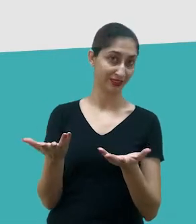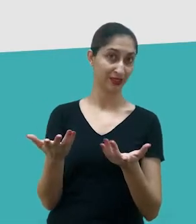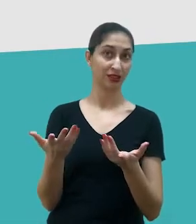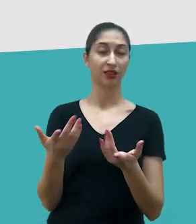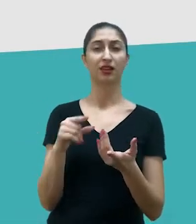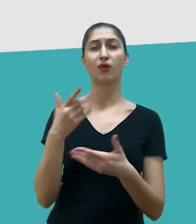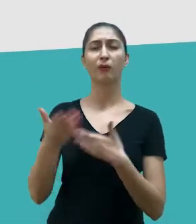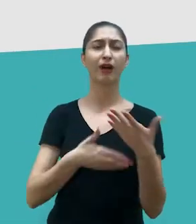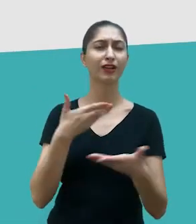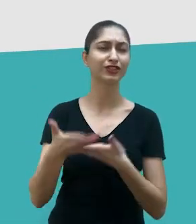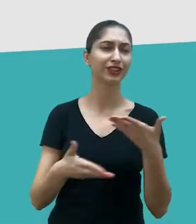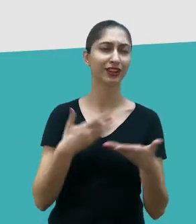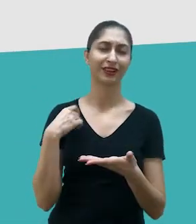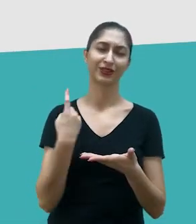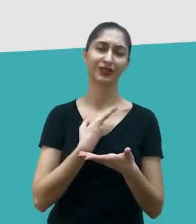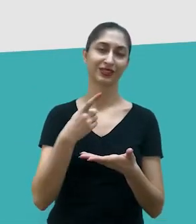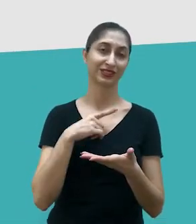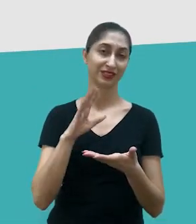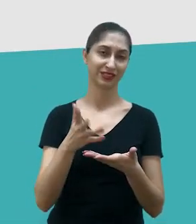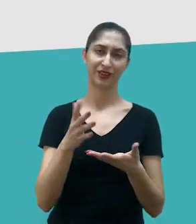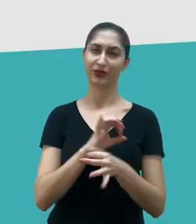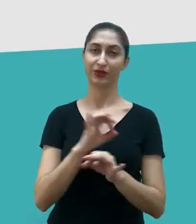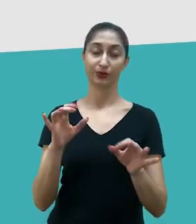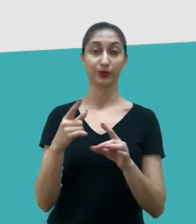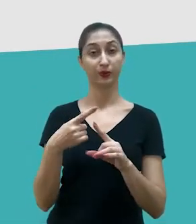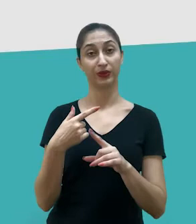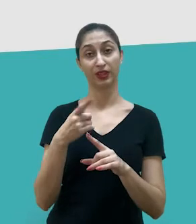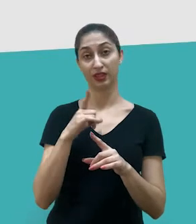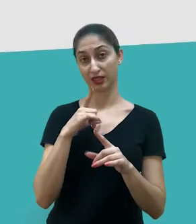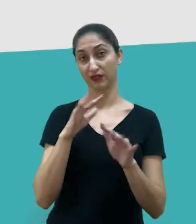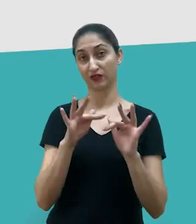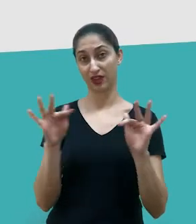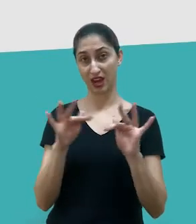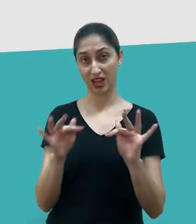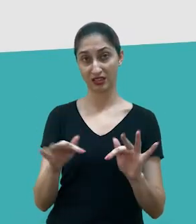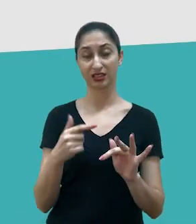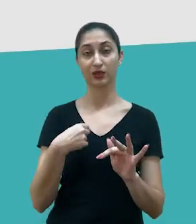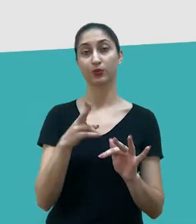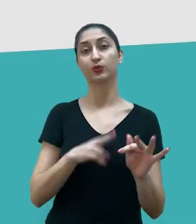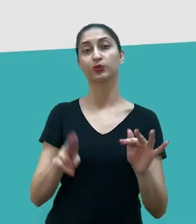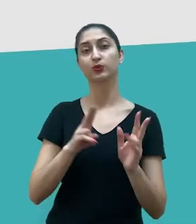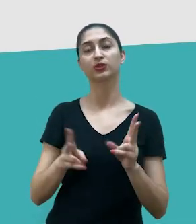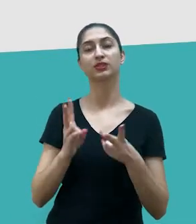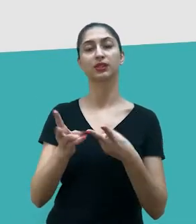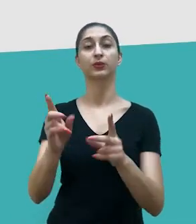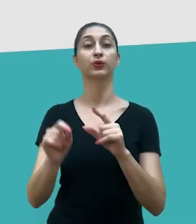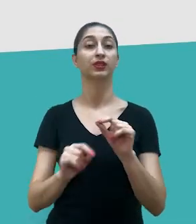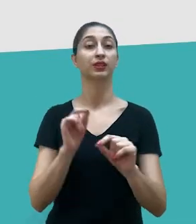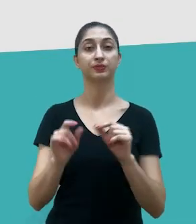que compartilhar o que temos. Eu tenho uma frase que eu uso em todas as minhas oficinas, que é: